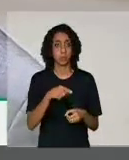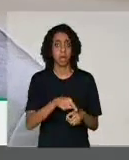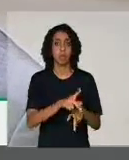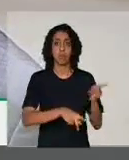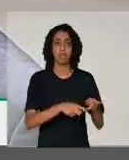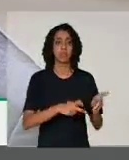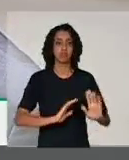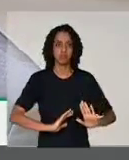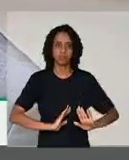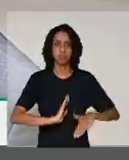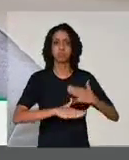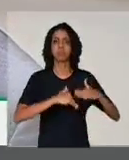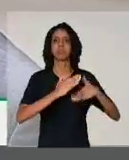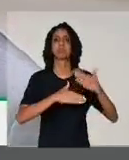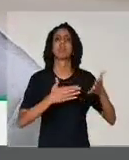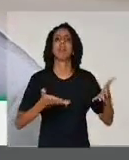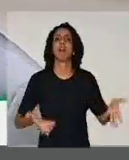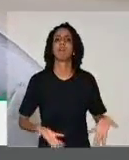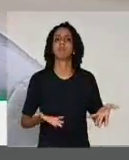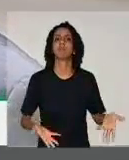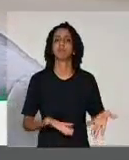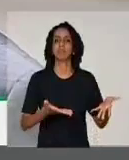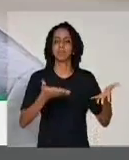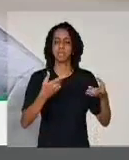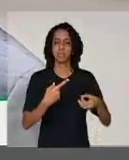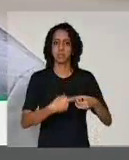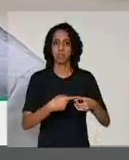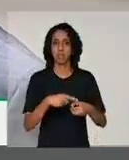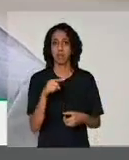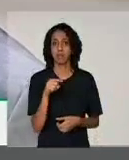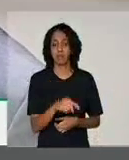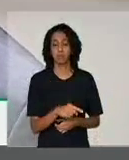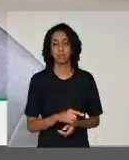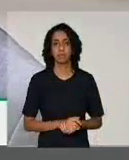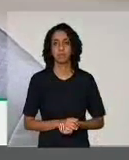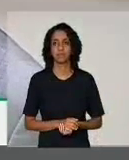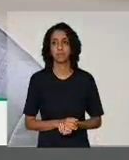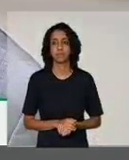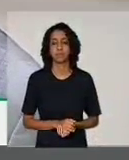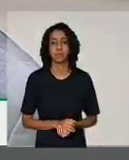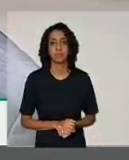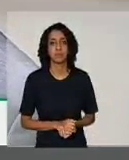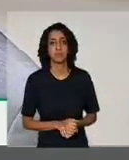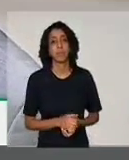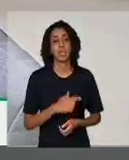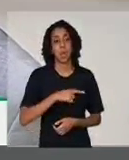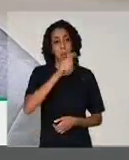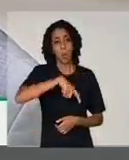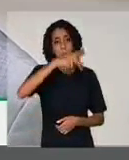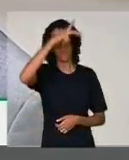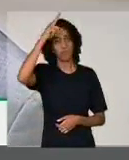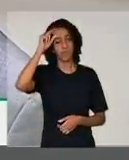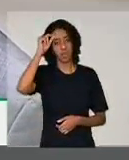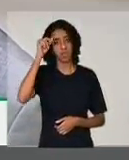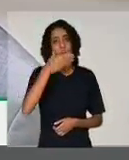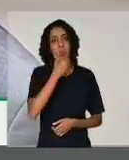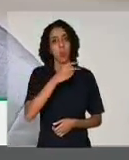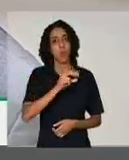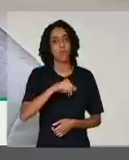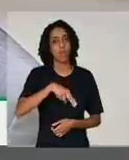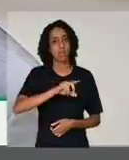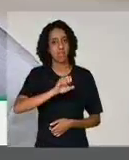empenho para fazer o progresso dessas cidades. Quero, em nome do prefeito de Tanque Novo, Vanderlei